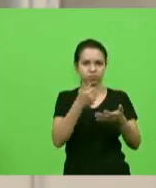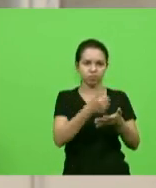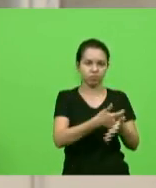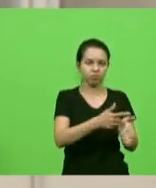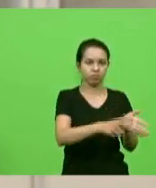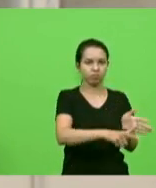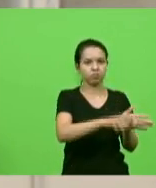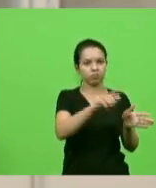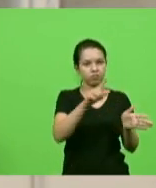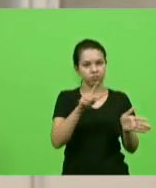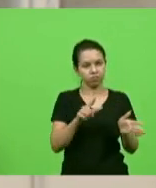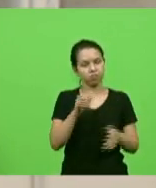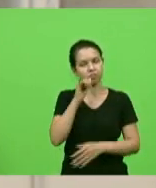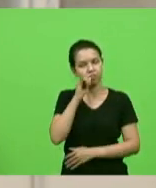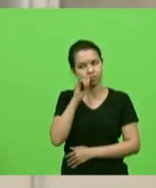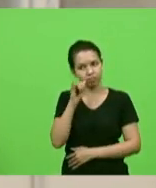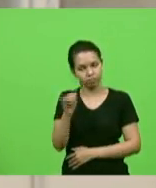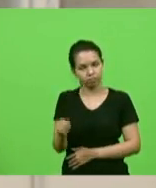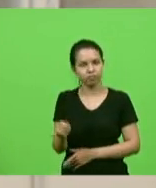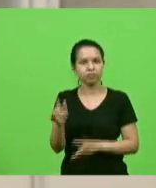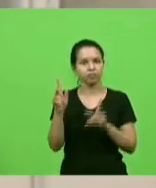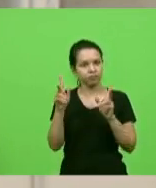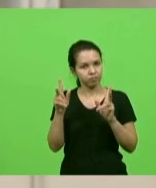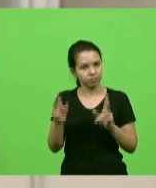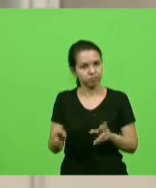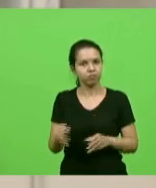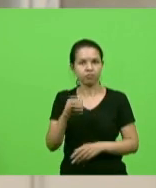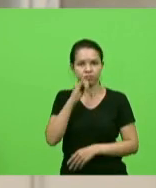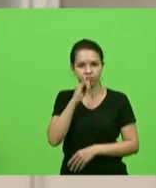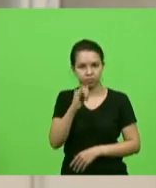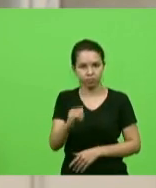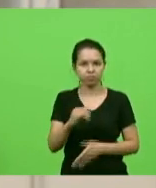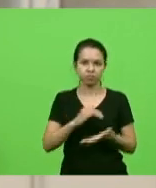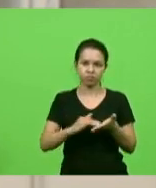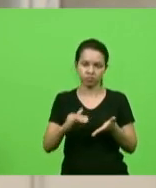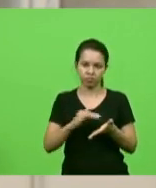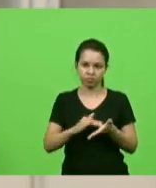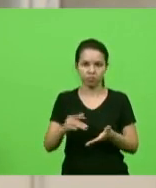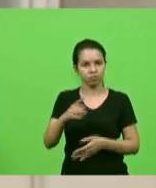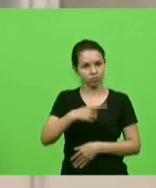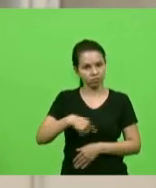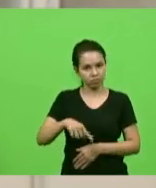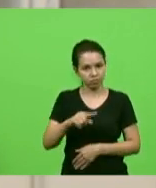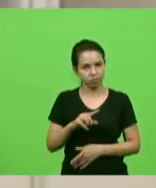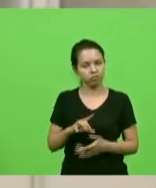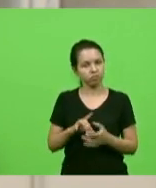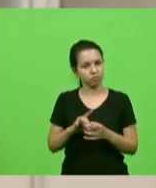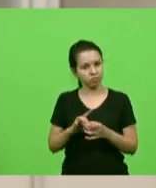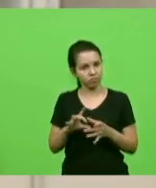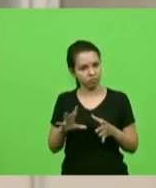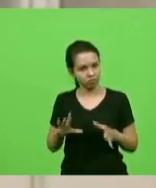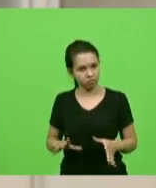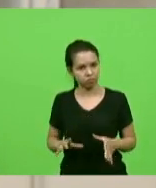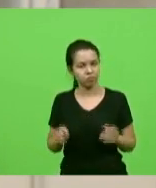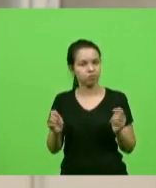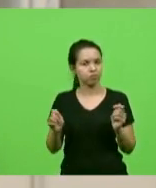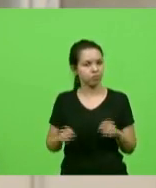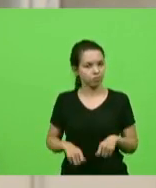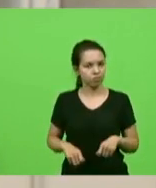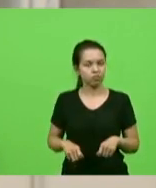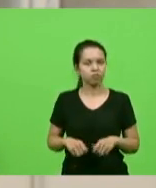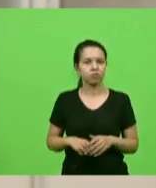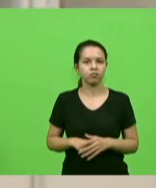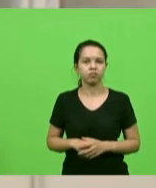eu falei a mesma coisa que eu falei para o secretário e nos colocamos à disposição e para que